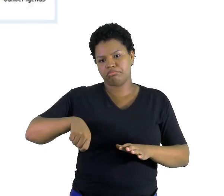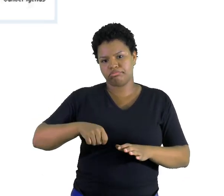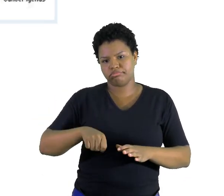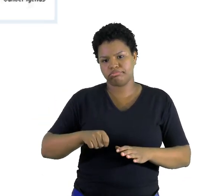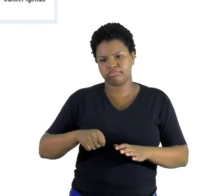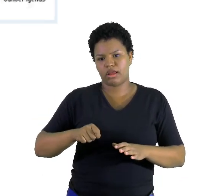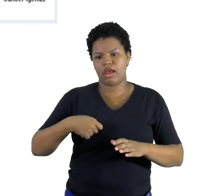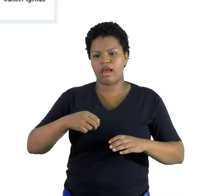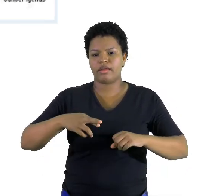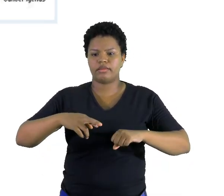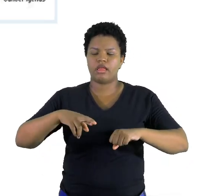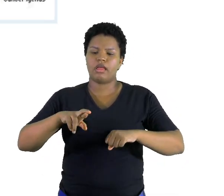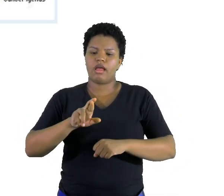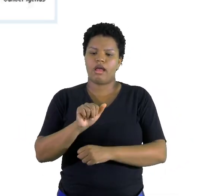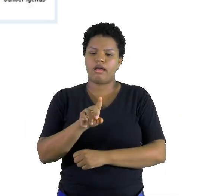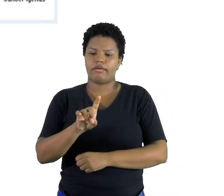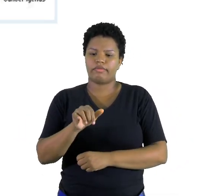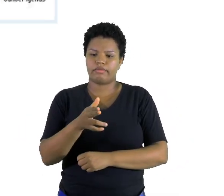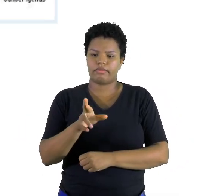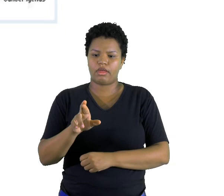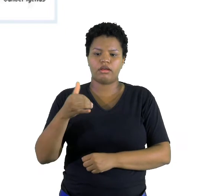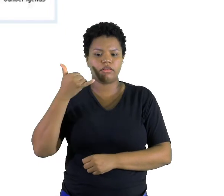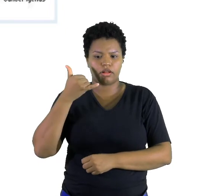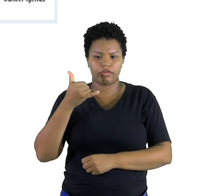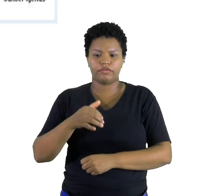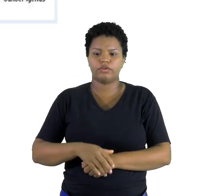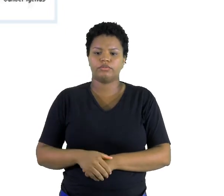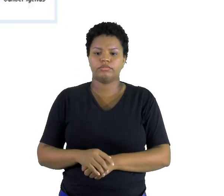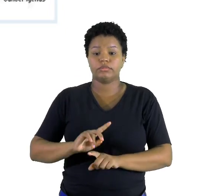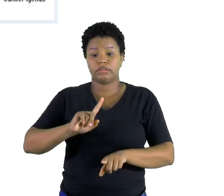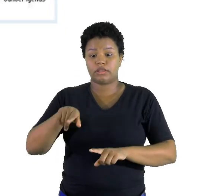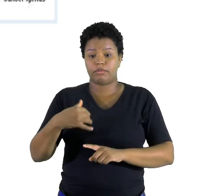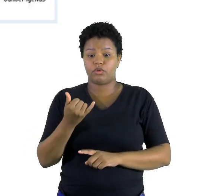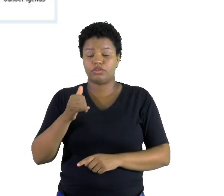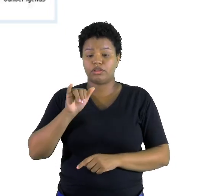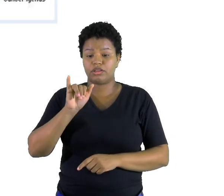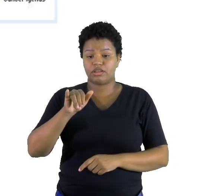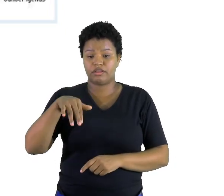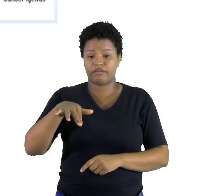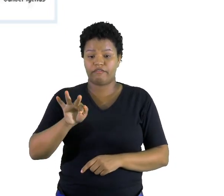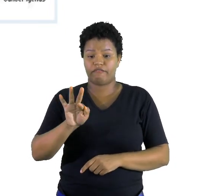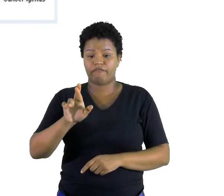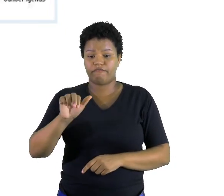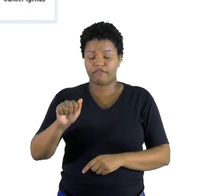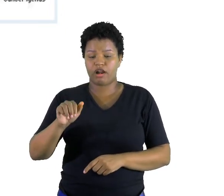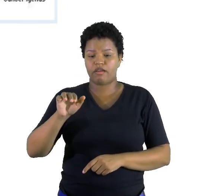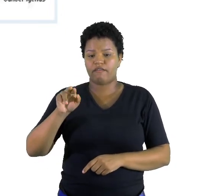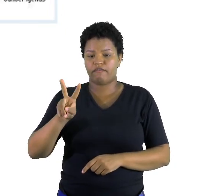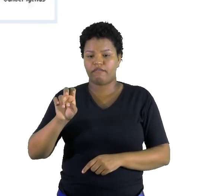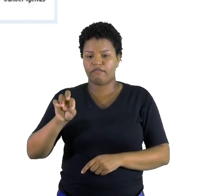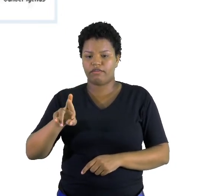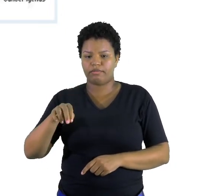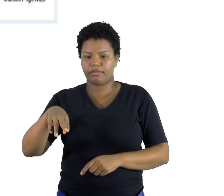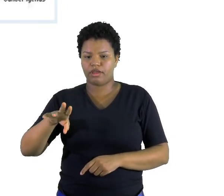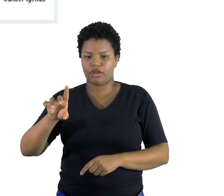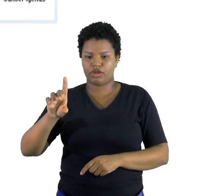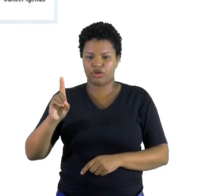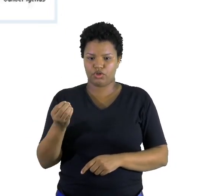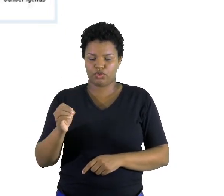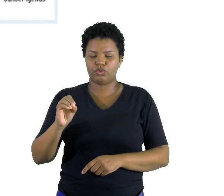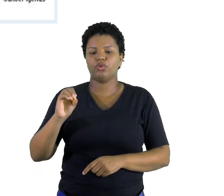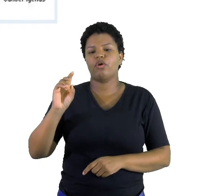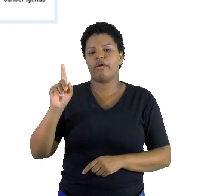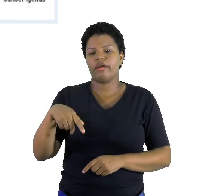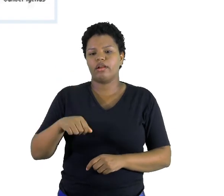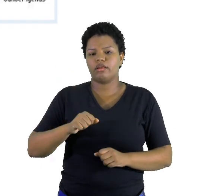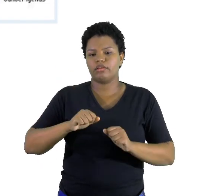e telefones. Depois a gente vai ter infravermelho, que é quando transmite o calor do sol, do fogo, de radiadores, por